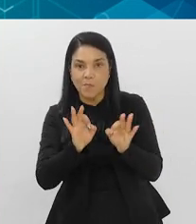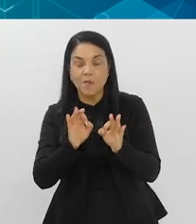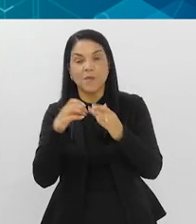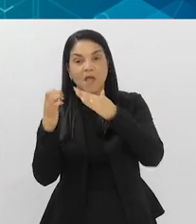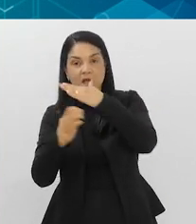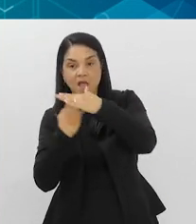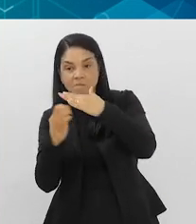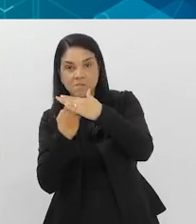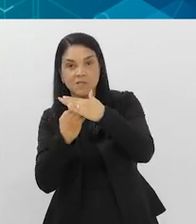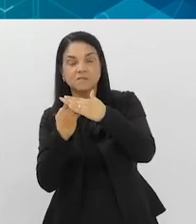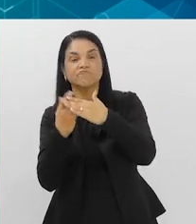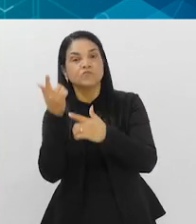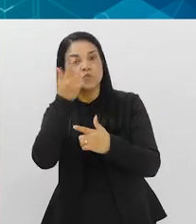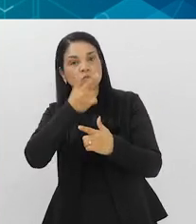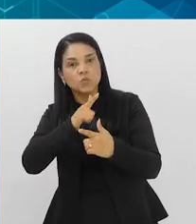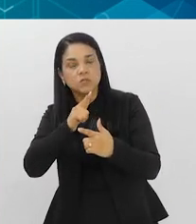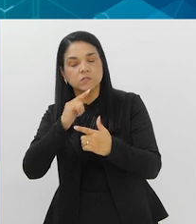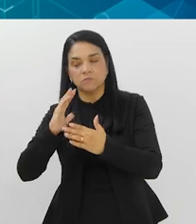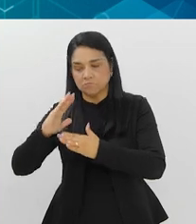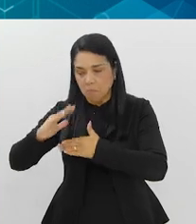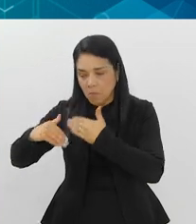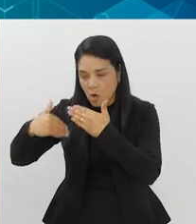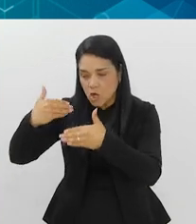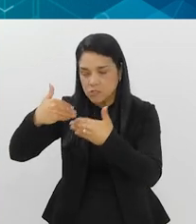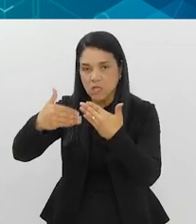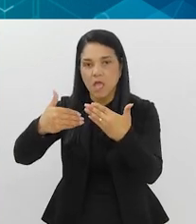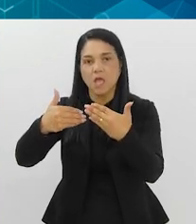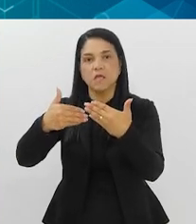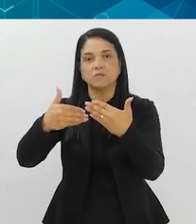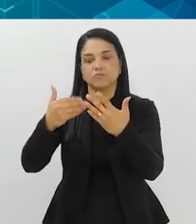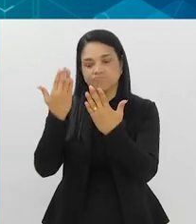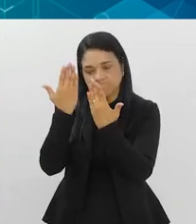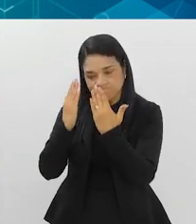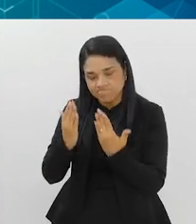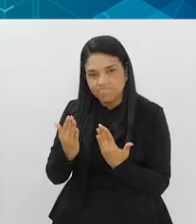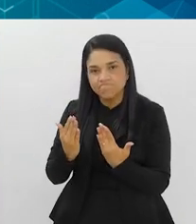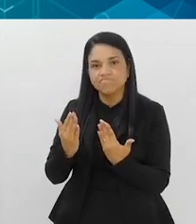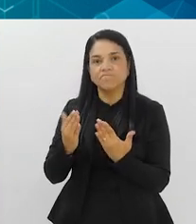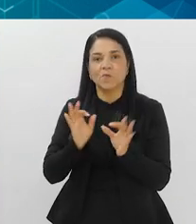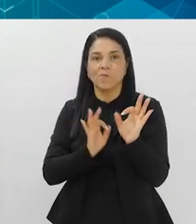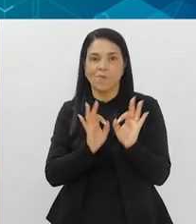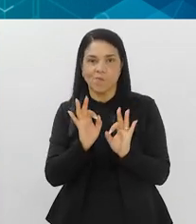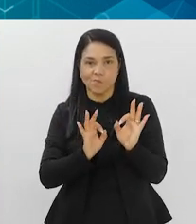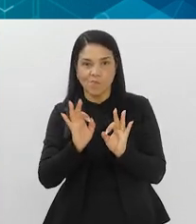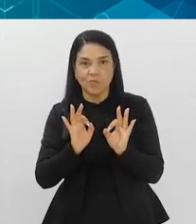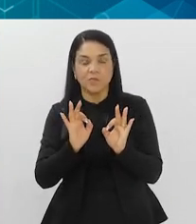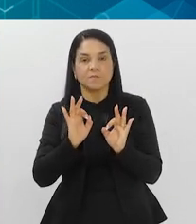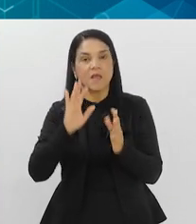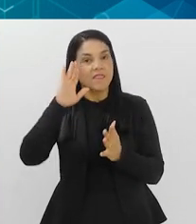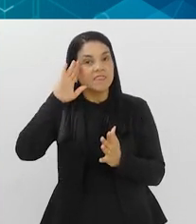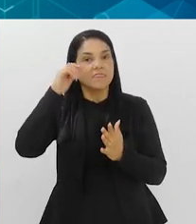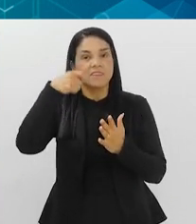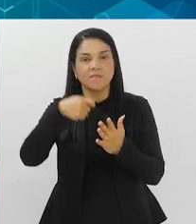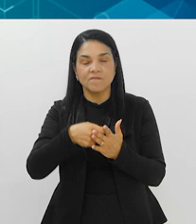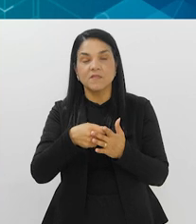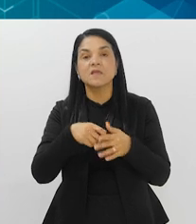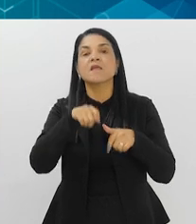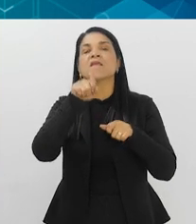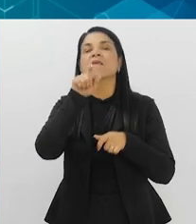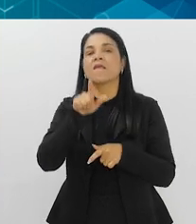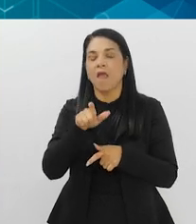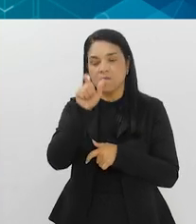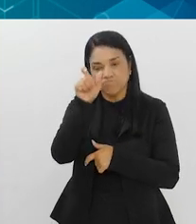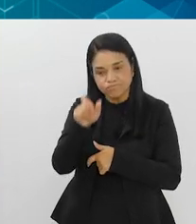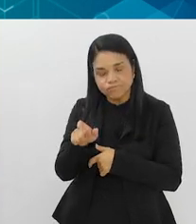preparação para que as empresas consigam rever todo o seu processo, toda a sua parte organizacional, para que consiga definir quem